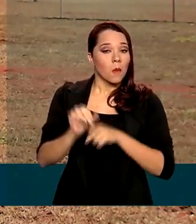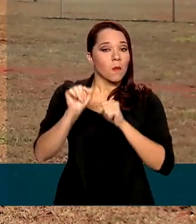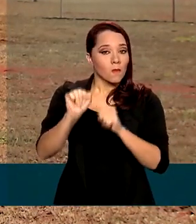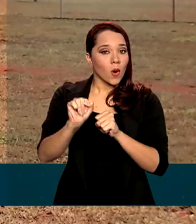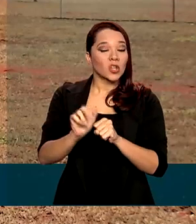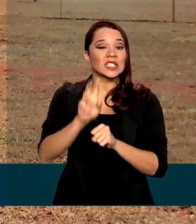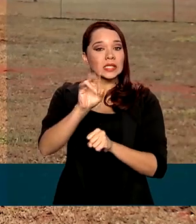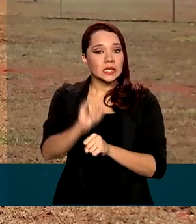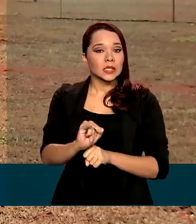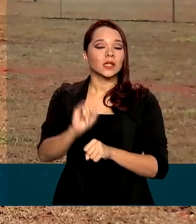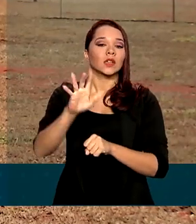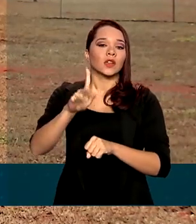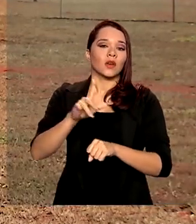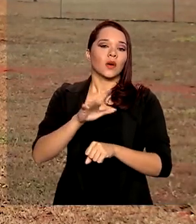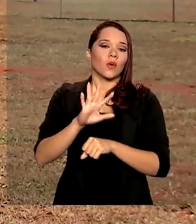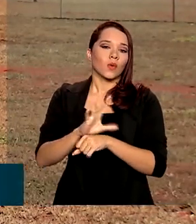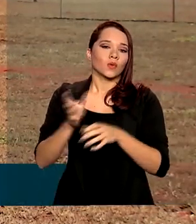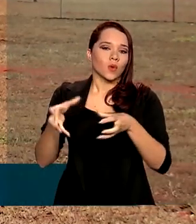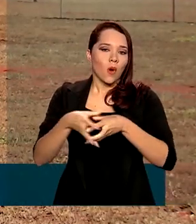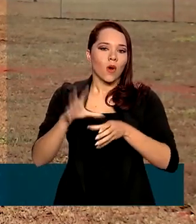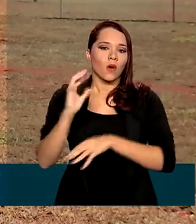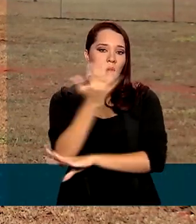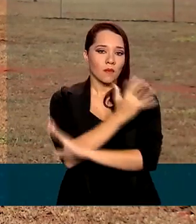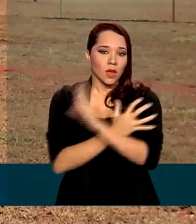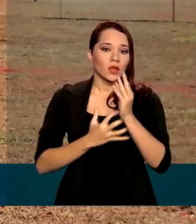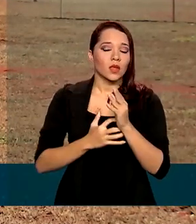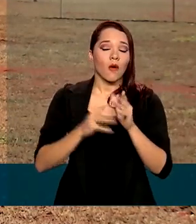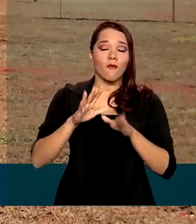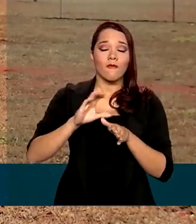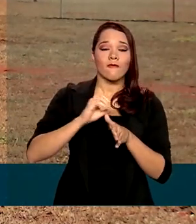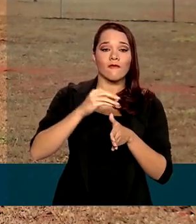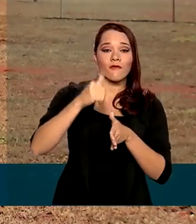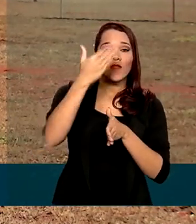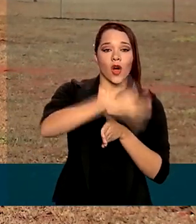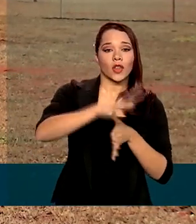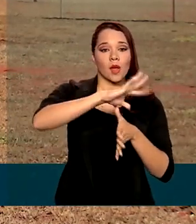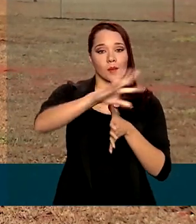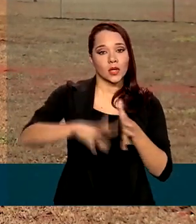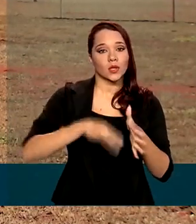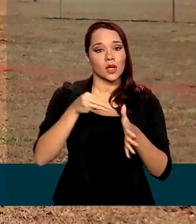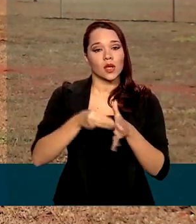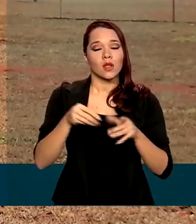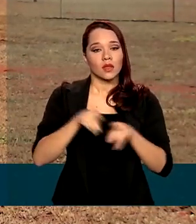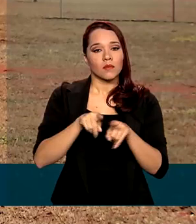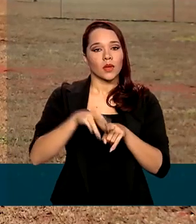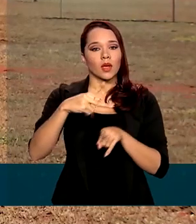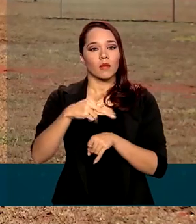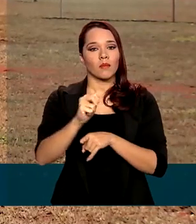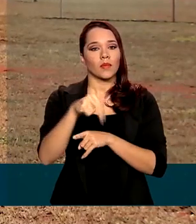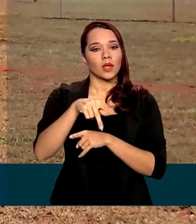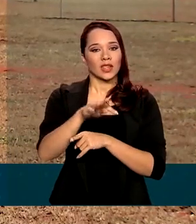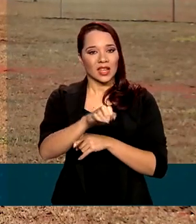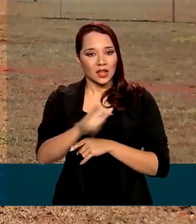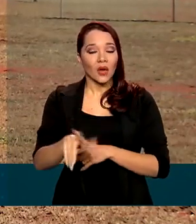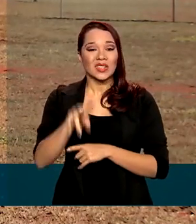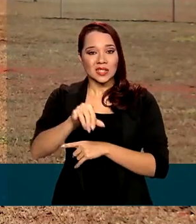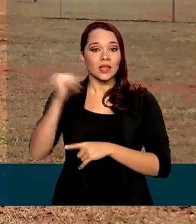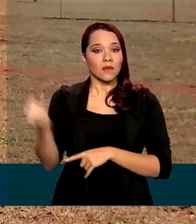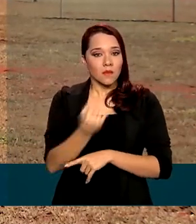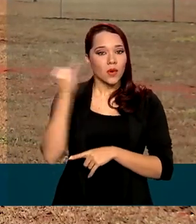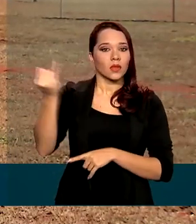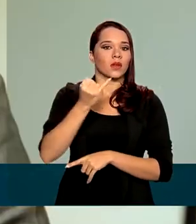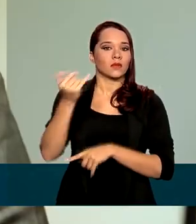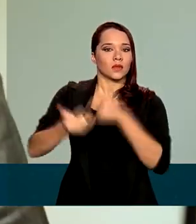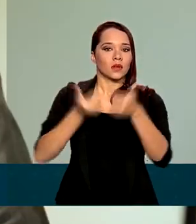por órgãos ambientais estaduais em áreas fora da Amazônia Legal e do Pantanal, e quando imprescindíveis em práticas